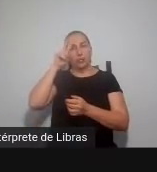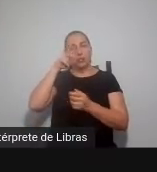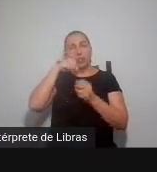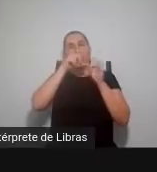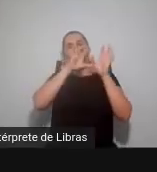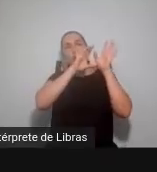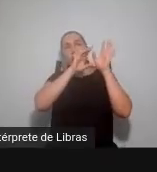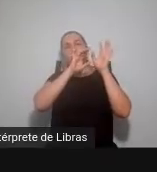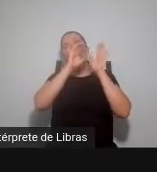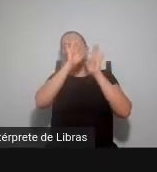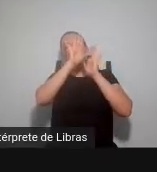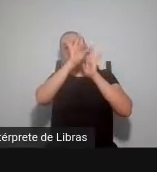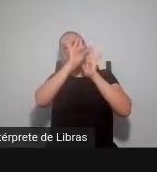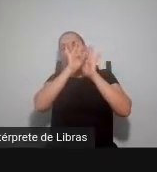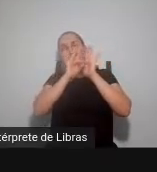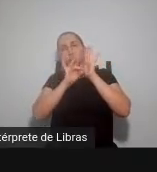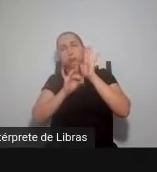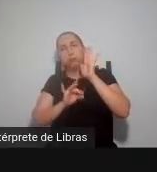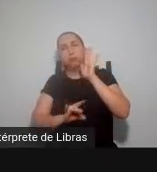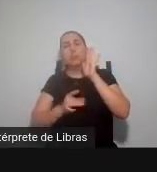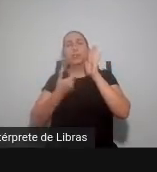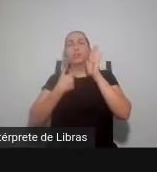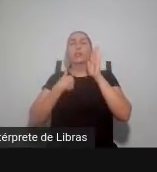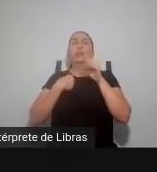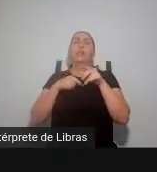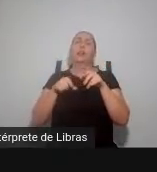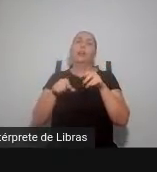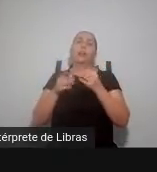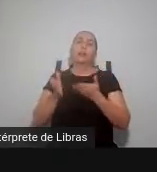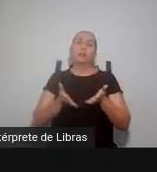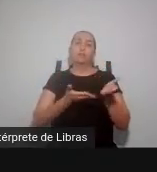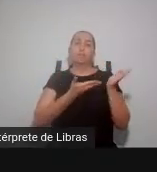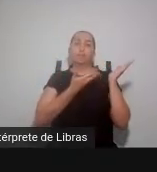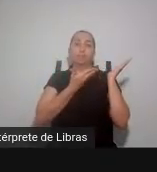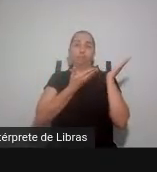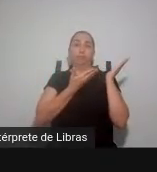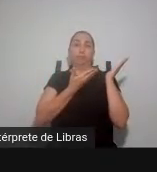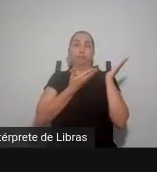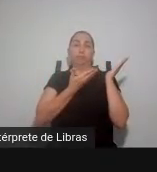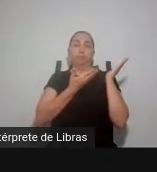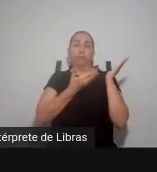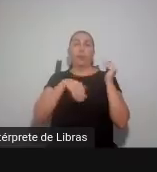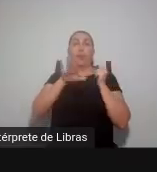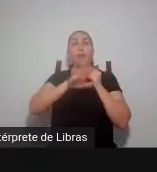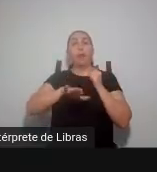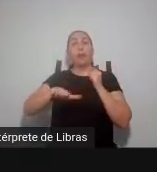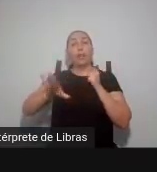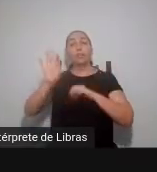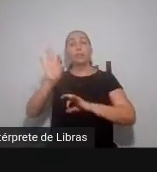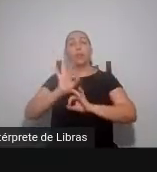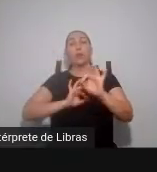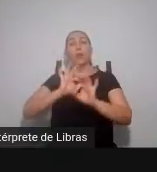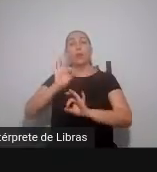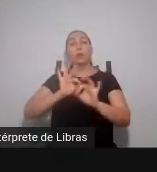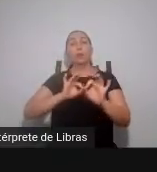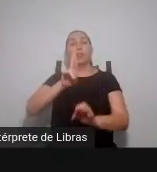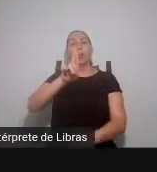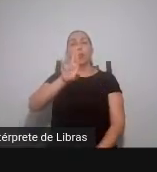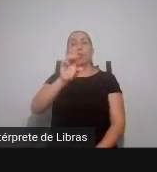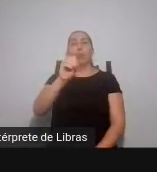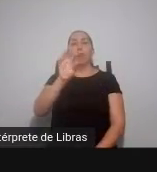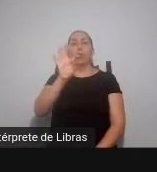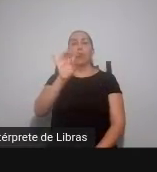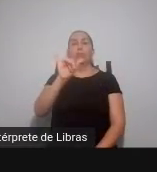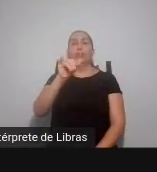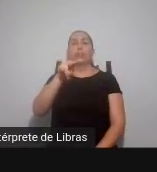inusitados, enfim. Aqui ao lado, a criança construiu a rotina, mas a rotina da casa, o que, que acontece no dia a